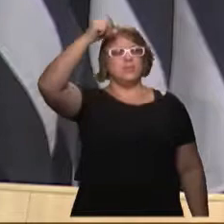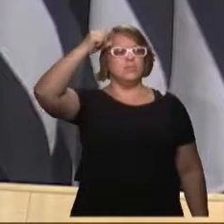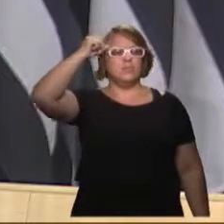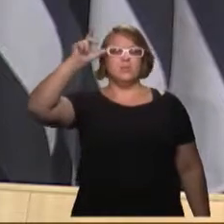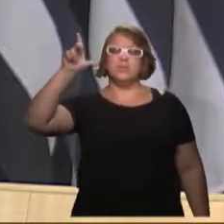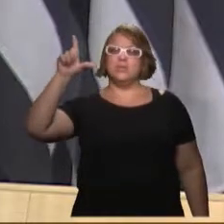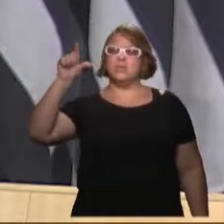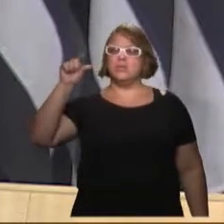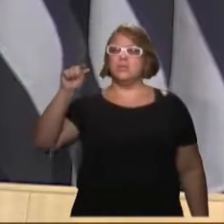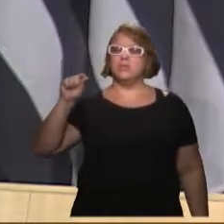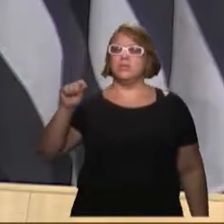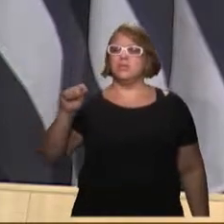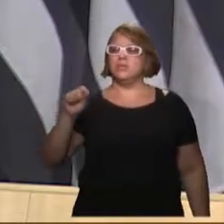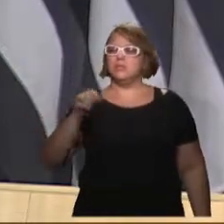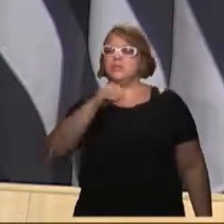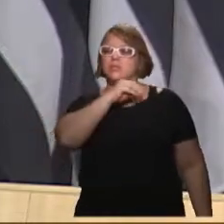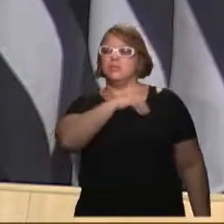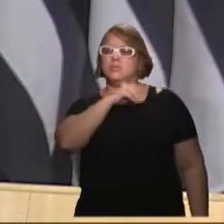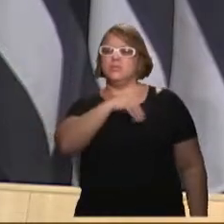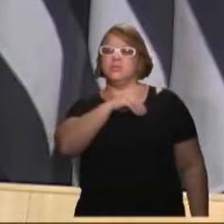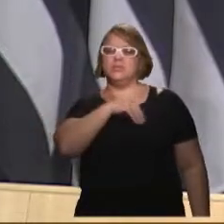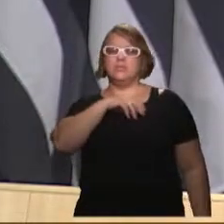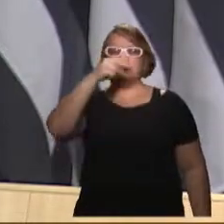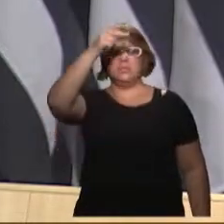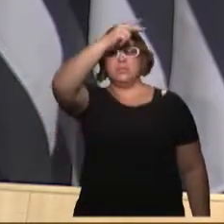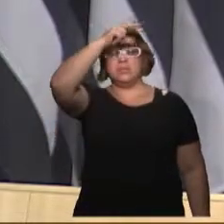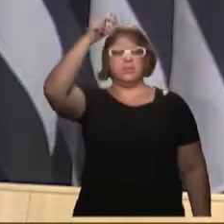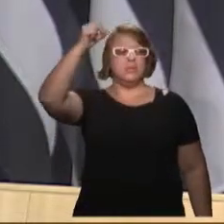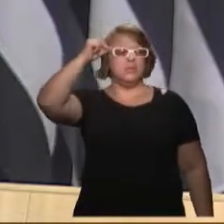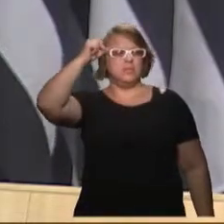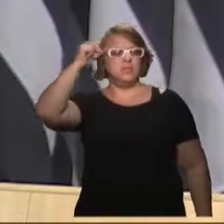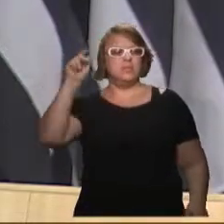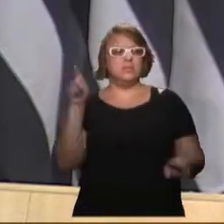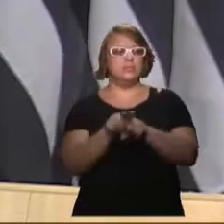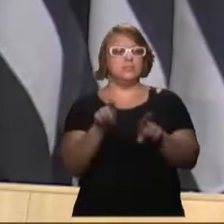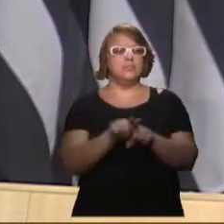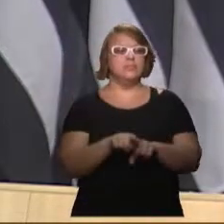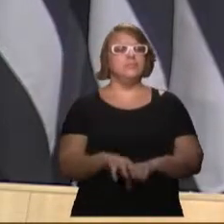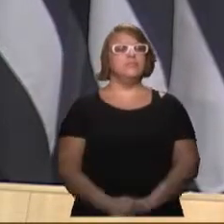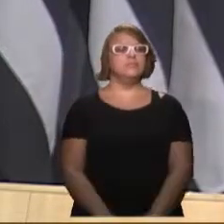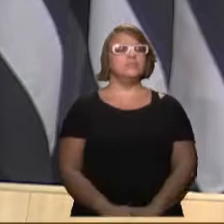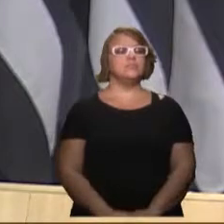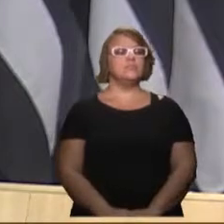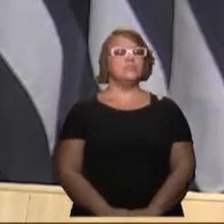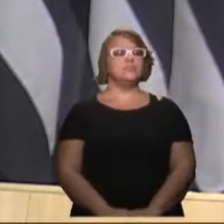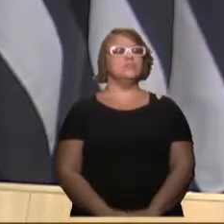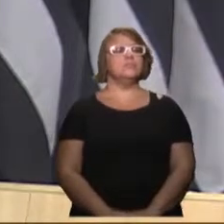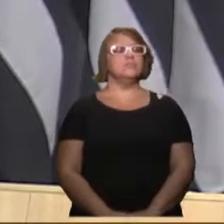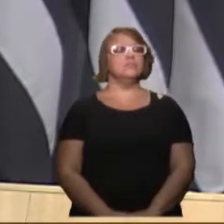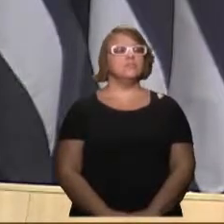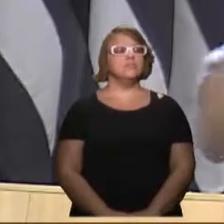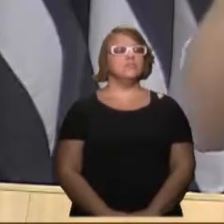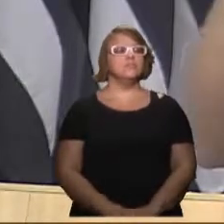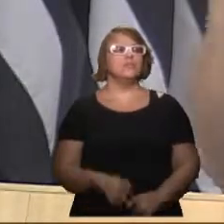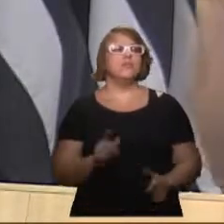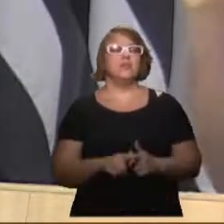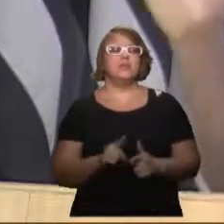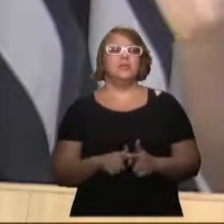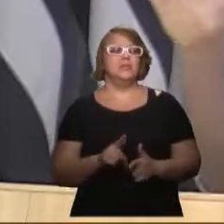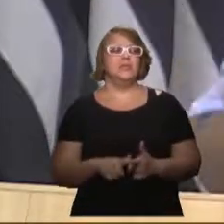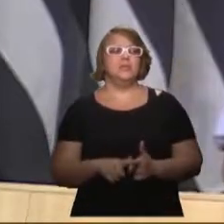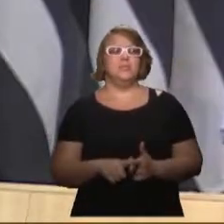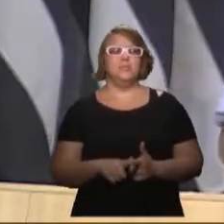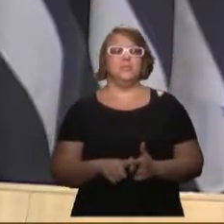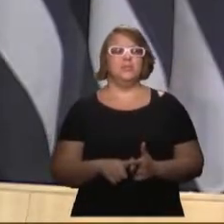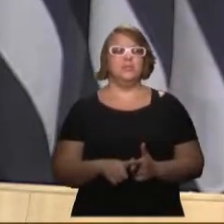para que nós possamos reduzir a folha de pagamento, inclusive do IPMT, porque ninguém pode ganhar mais que o